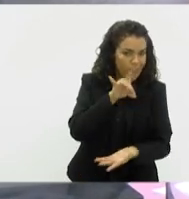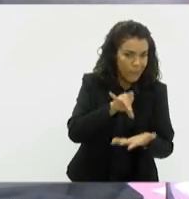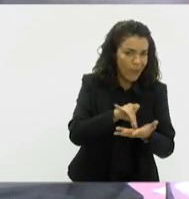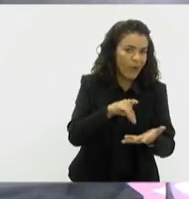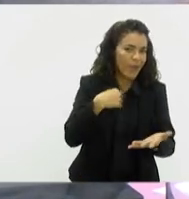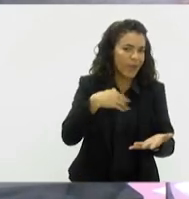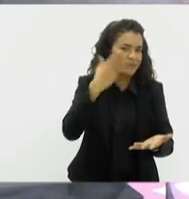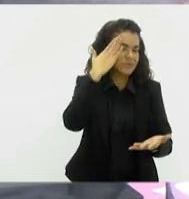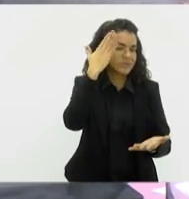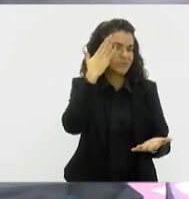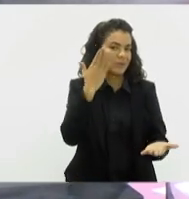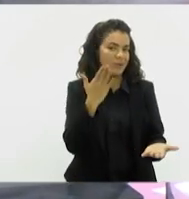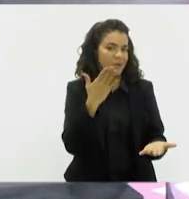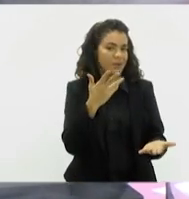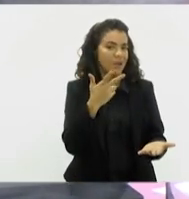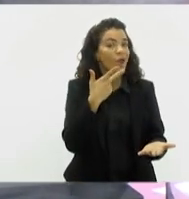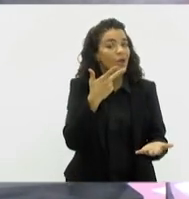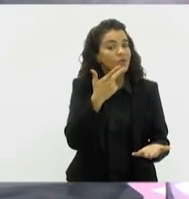estou